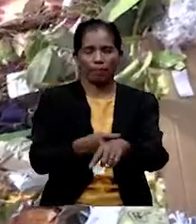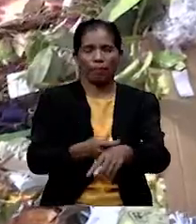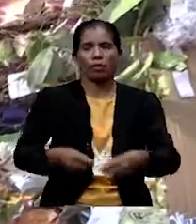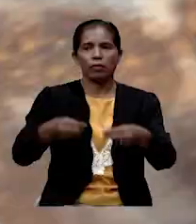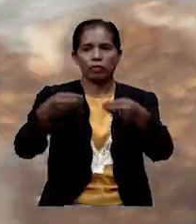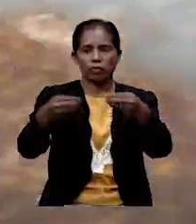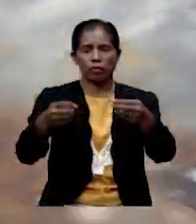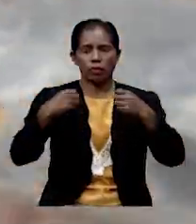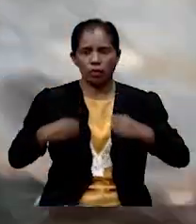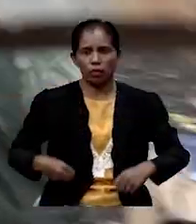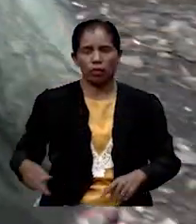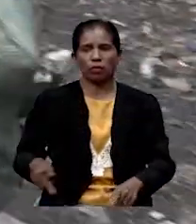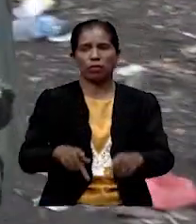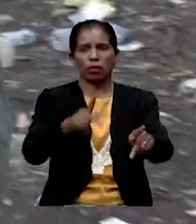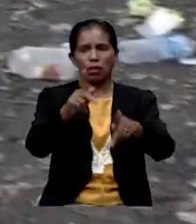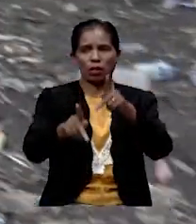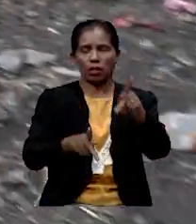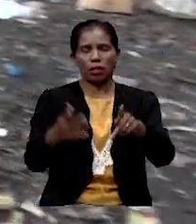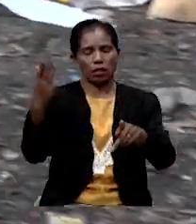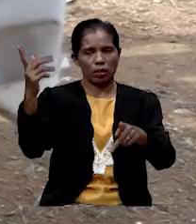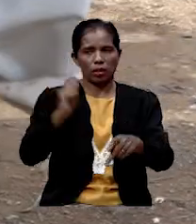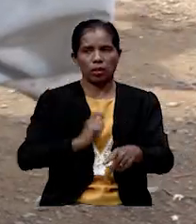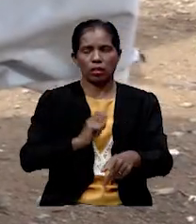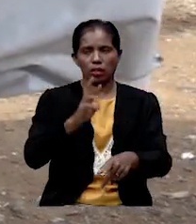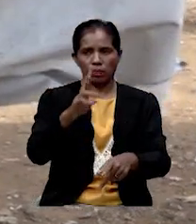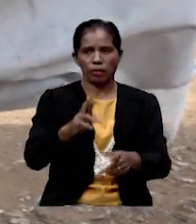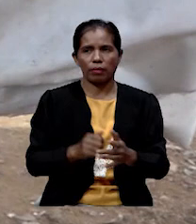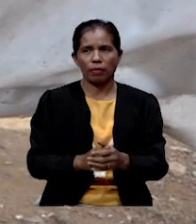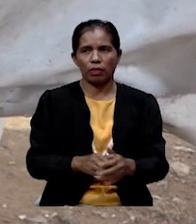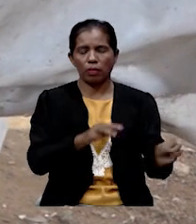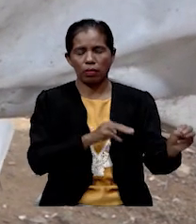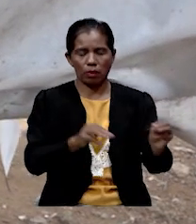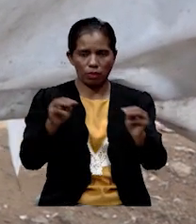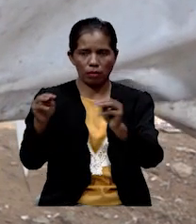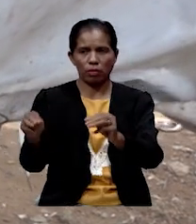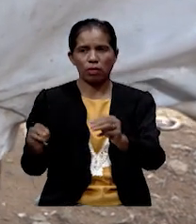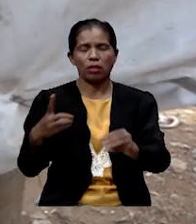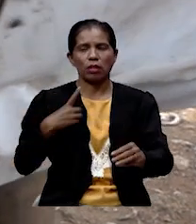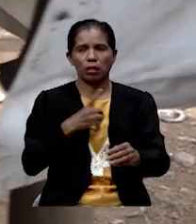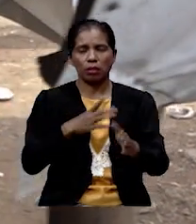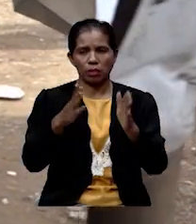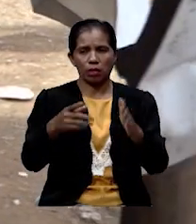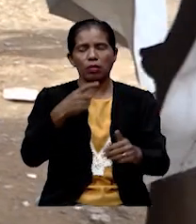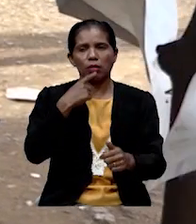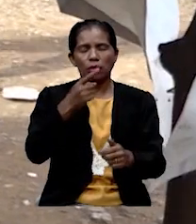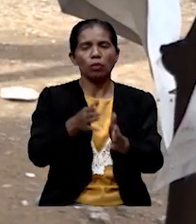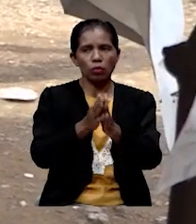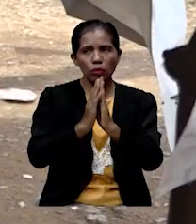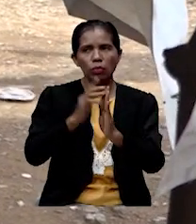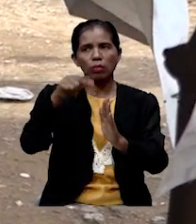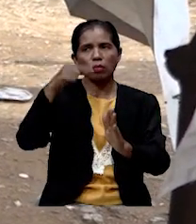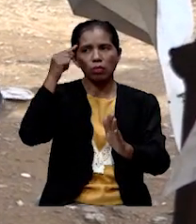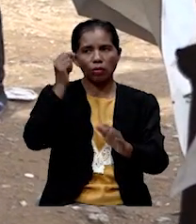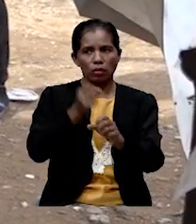ameaça para a saúde pública, população e a Tibar. Além de muda lixeira Tibar, deputado Nemos, o seu governo